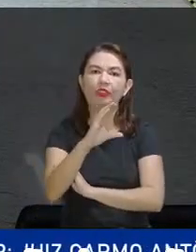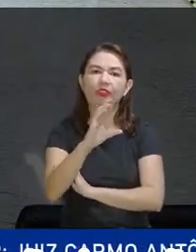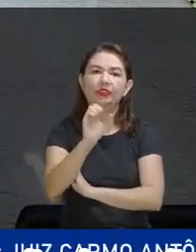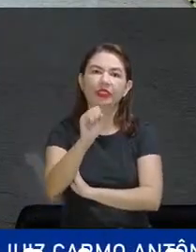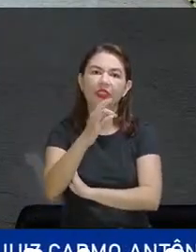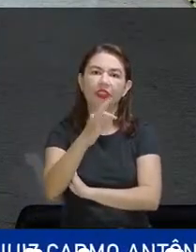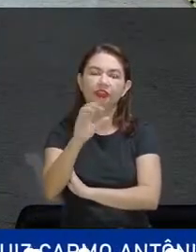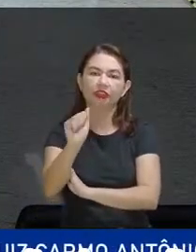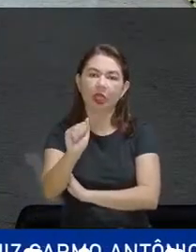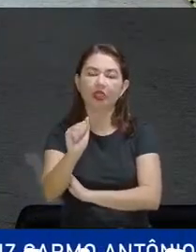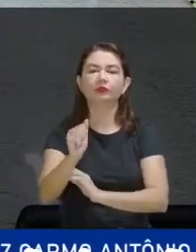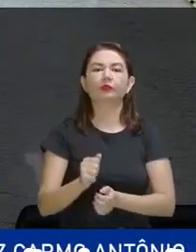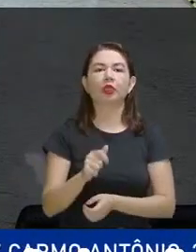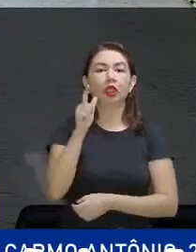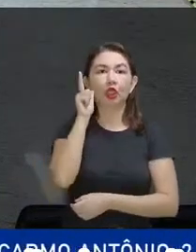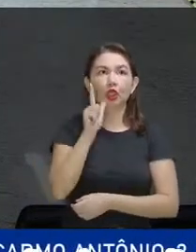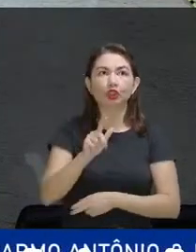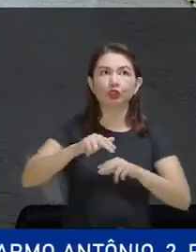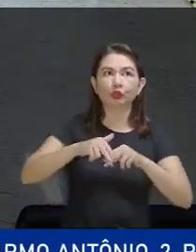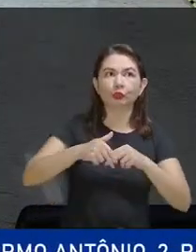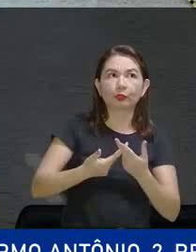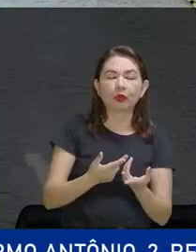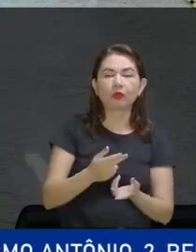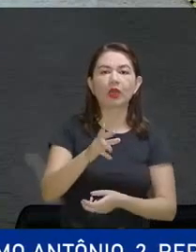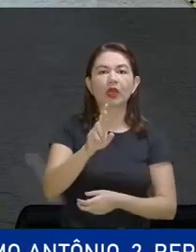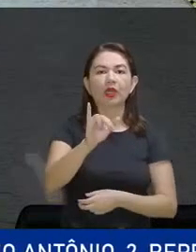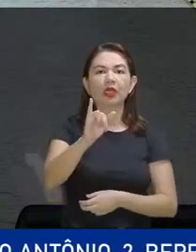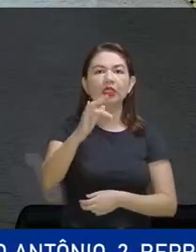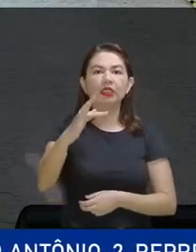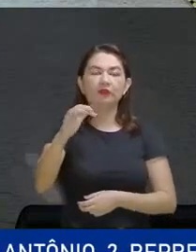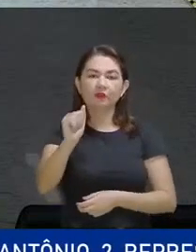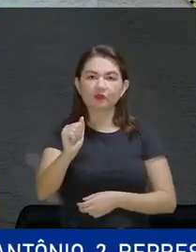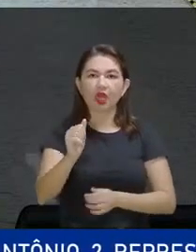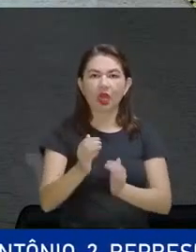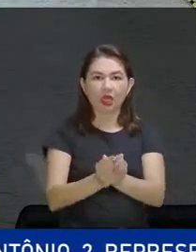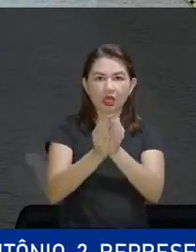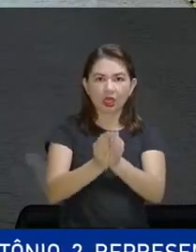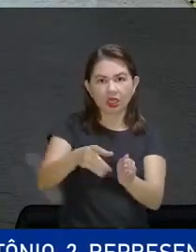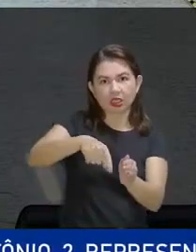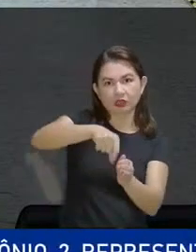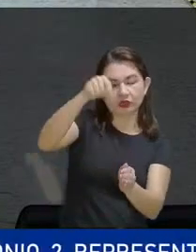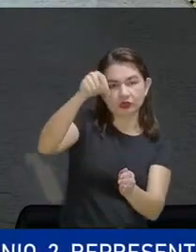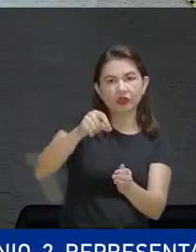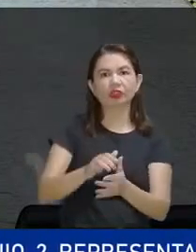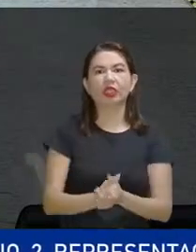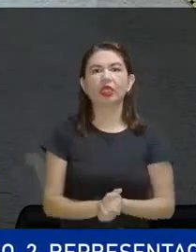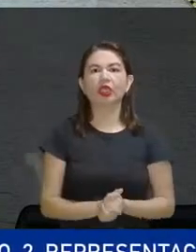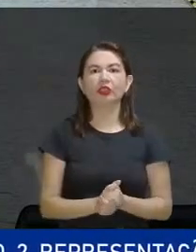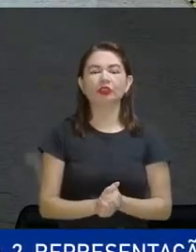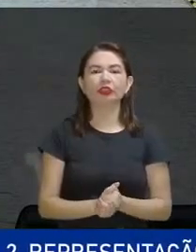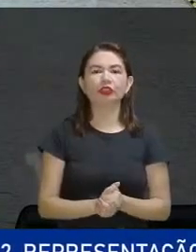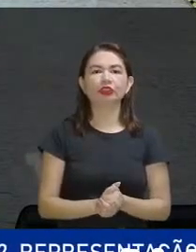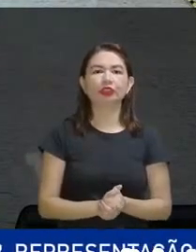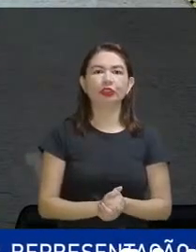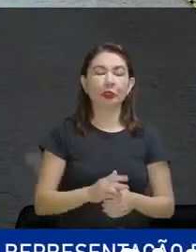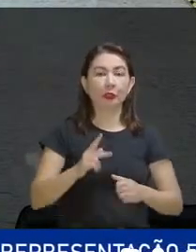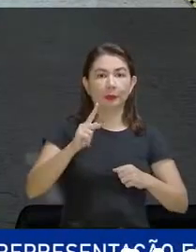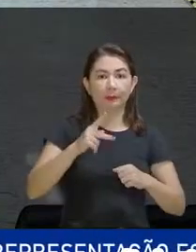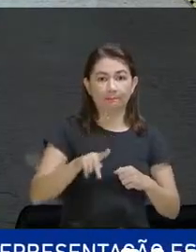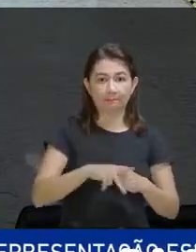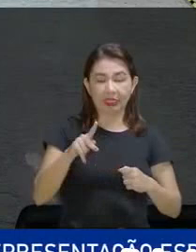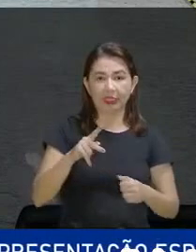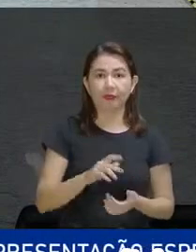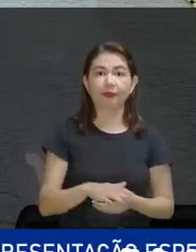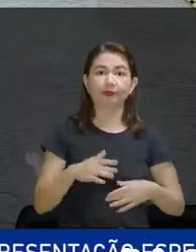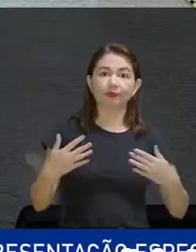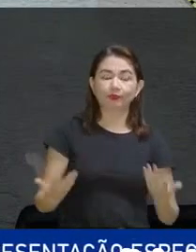foram adquiridas a partir de uma rifa realizada no dia 14 de setembro, encerrada com o sorteio de brindes, e que os kits